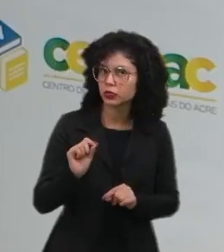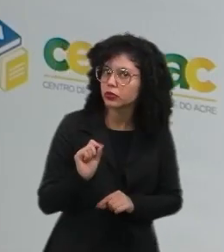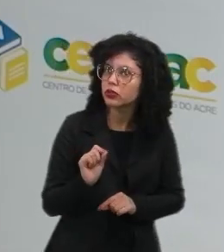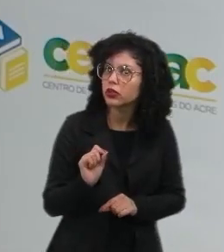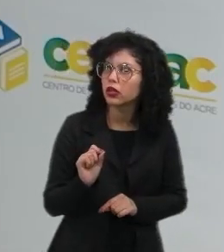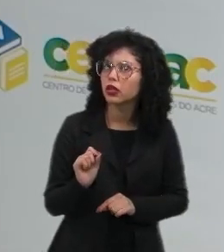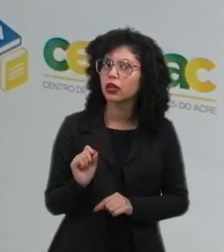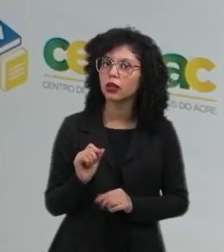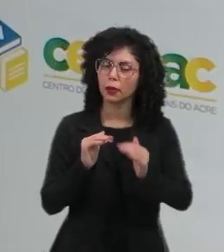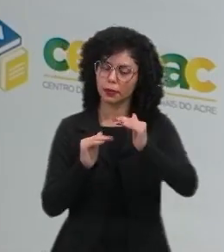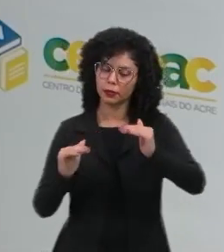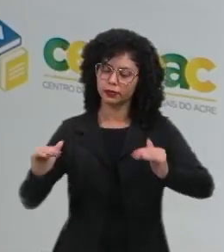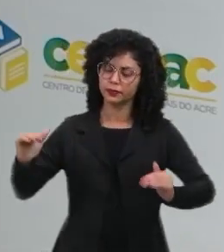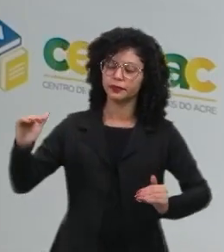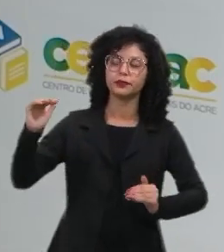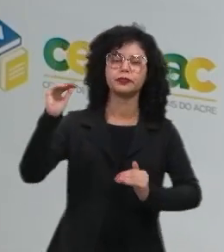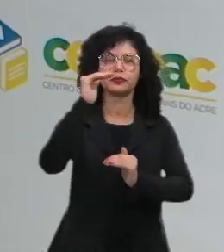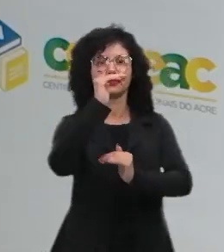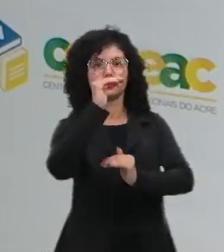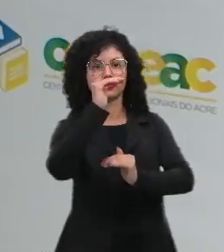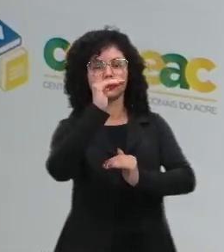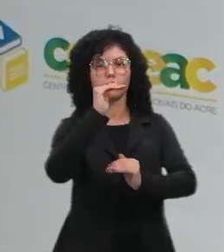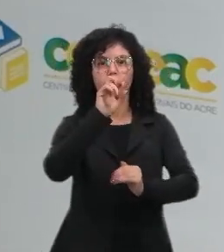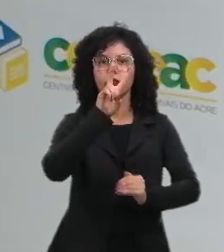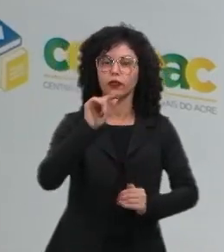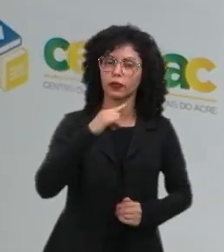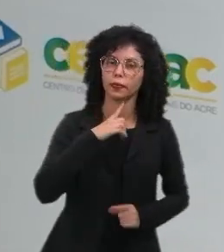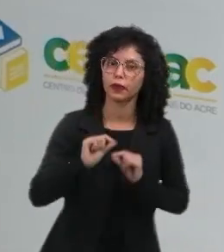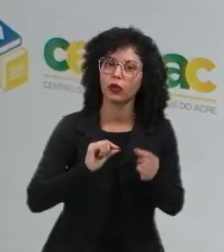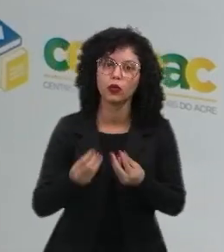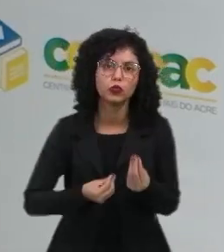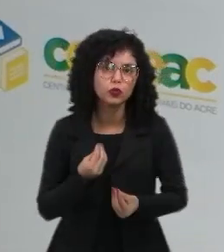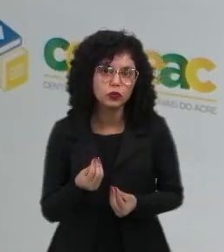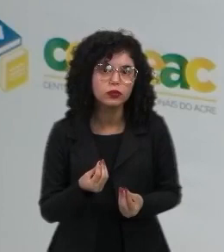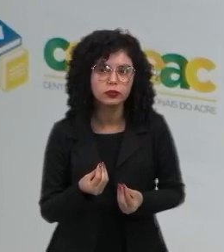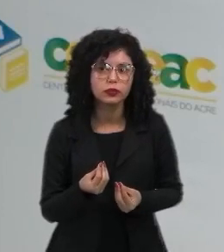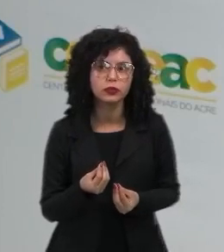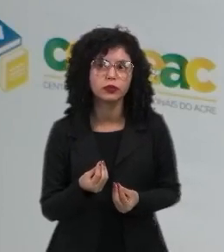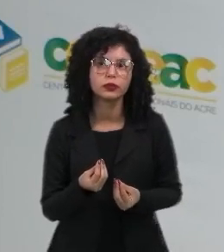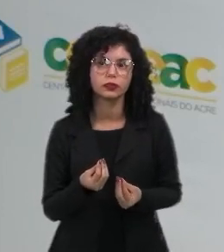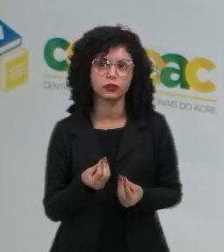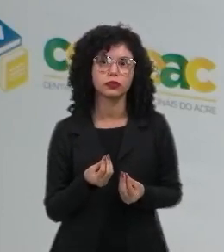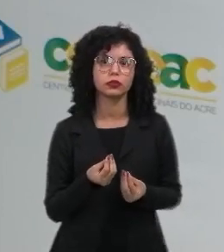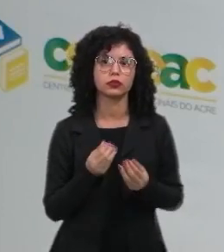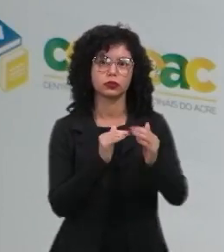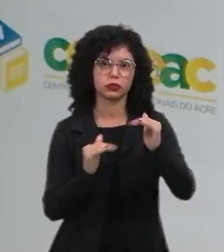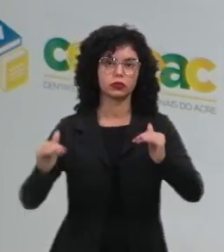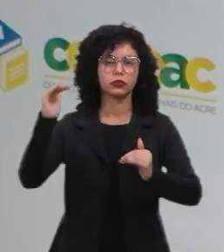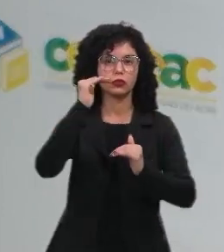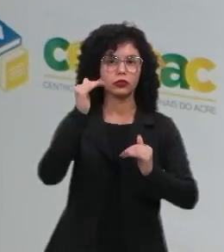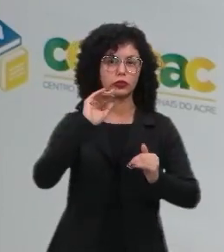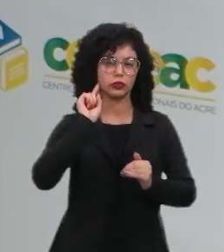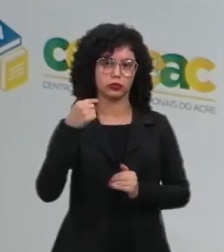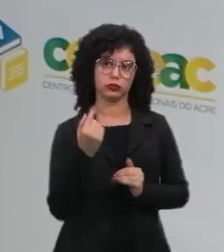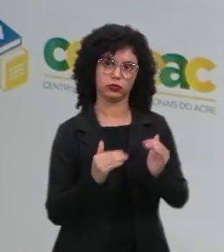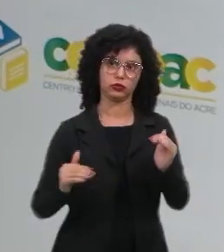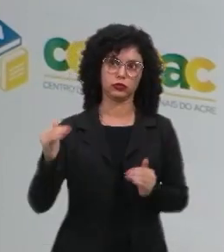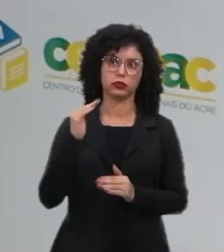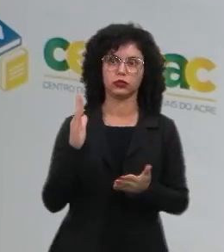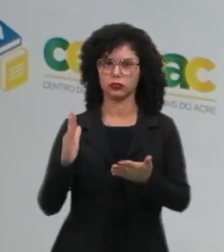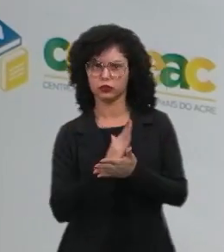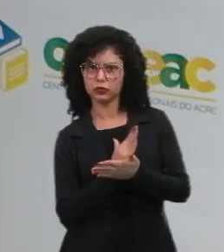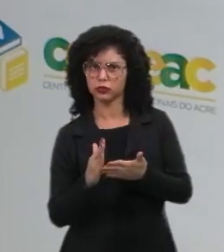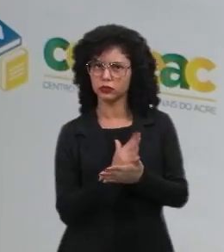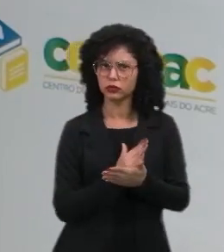ele teve uma elevação. Se eu vou lançar o dardo, eu vou lançar o dardo como? Vou lançar o dardo para cima, mas para lançar para cima eu tenho que ter